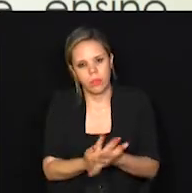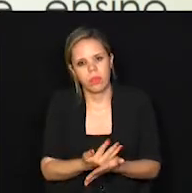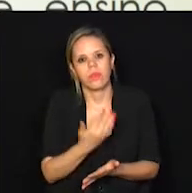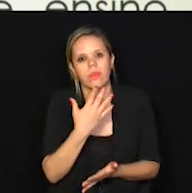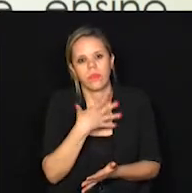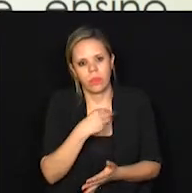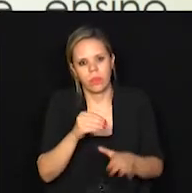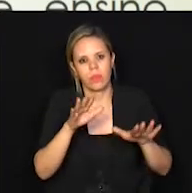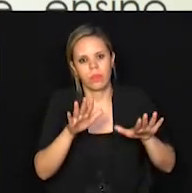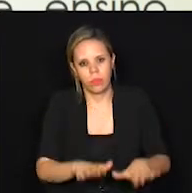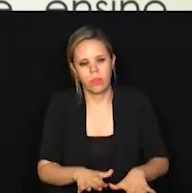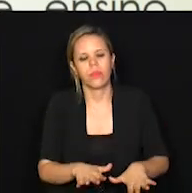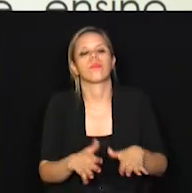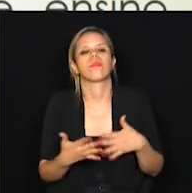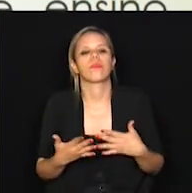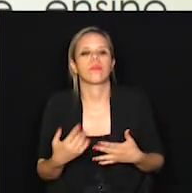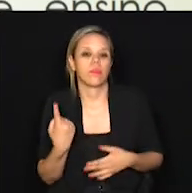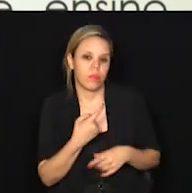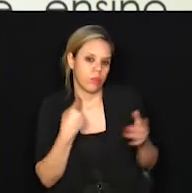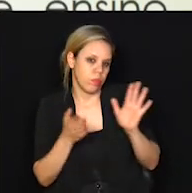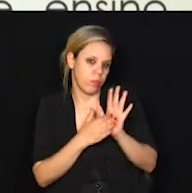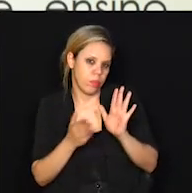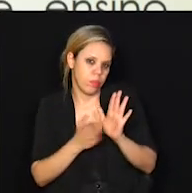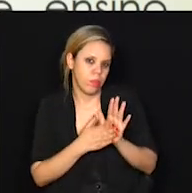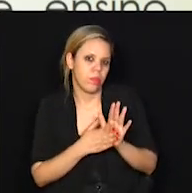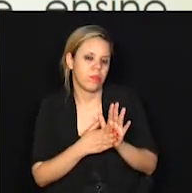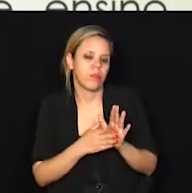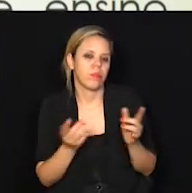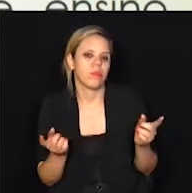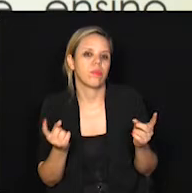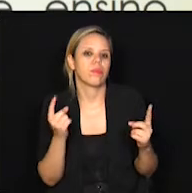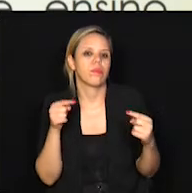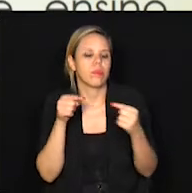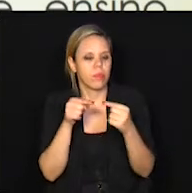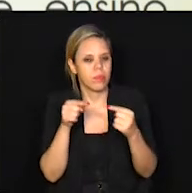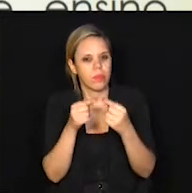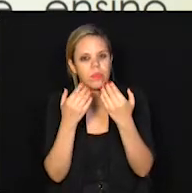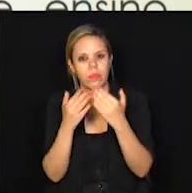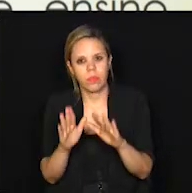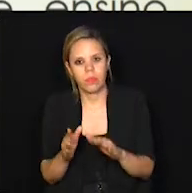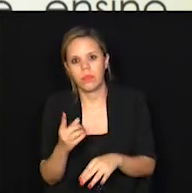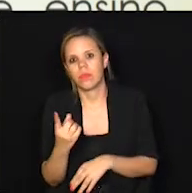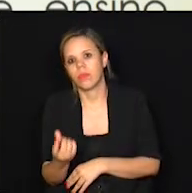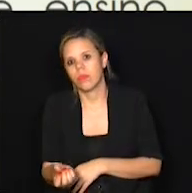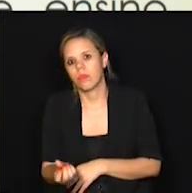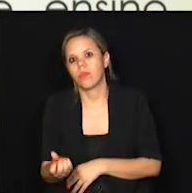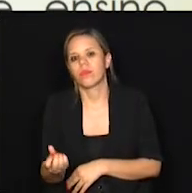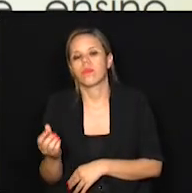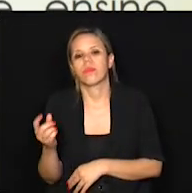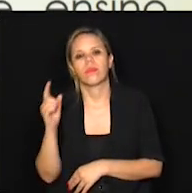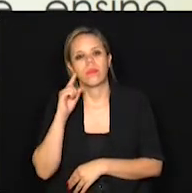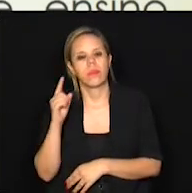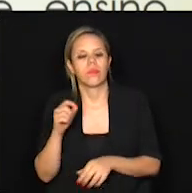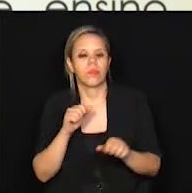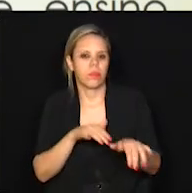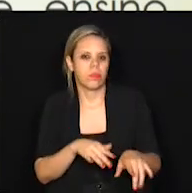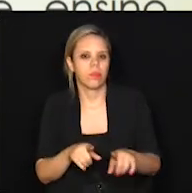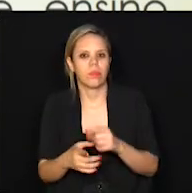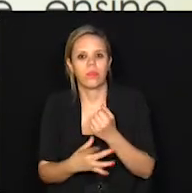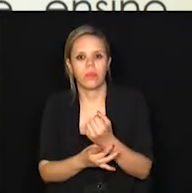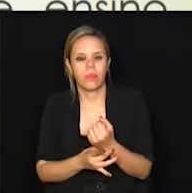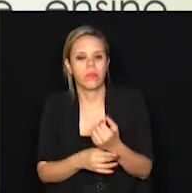nosso quadro de profissionais porque nós estamos tendo aí um apoio, né, dentro de MP e tudo mais, para que a gente consiga